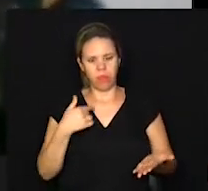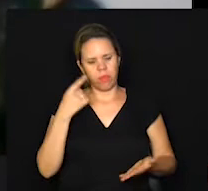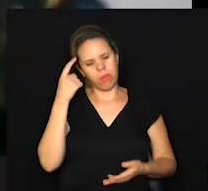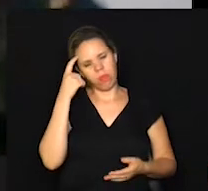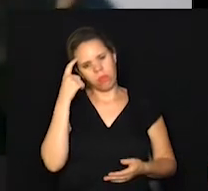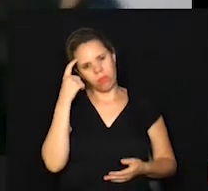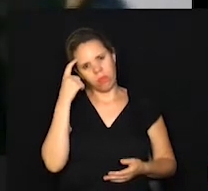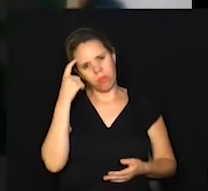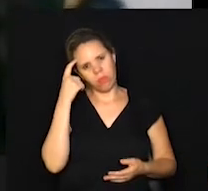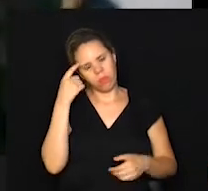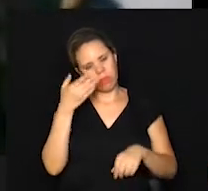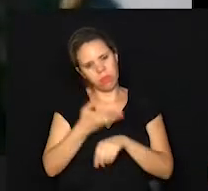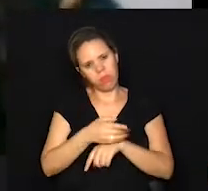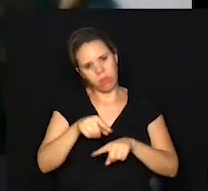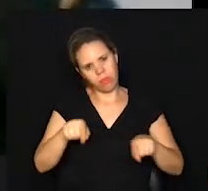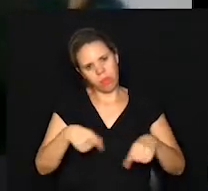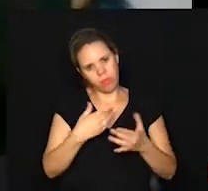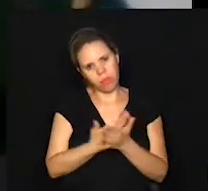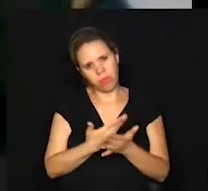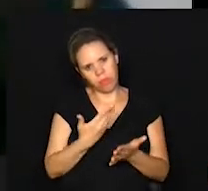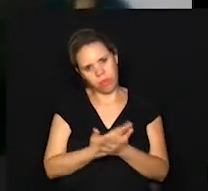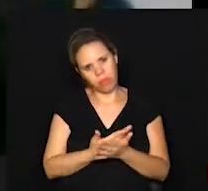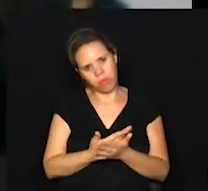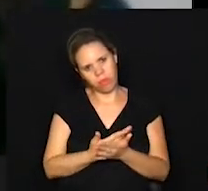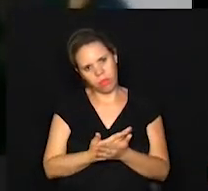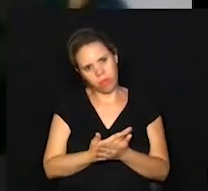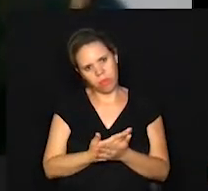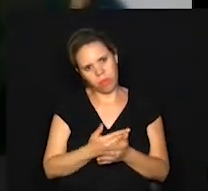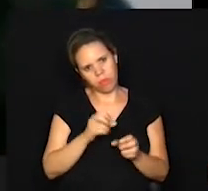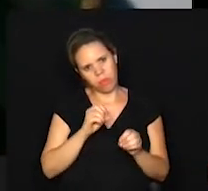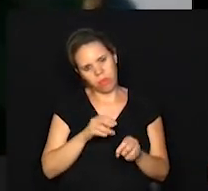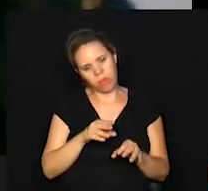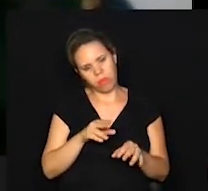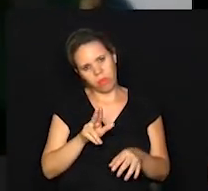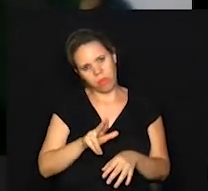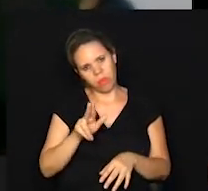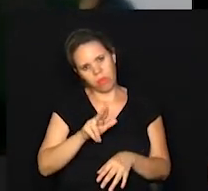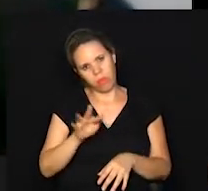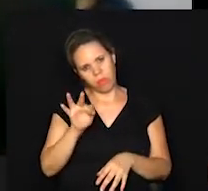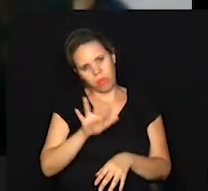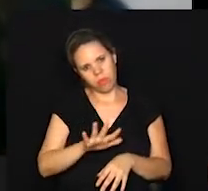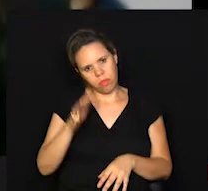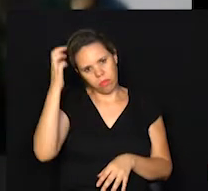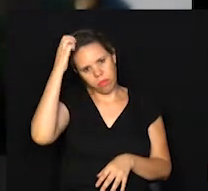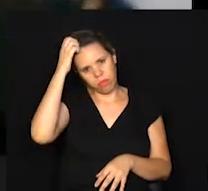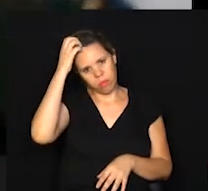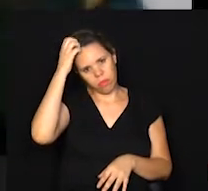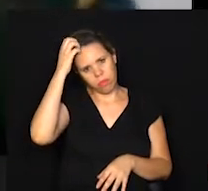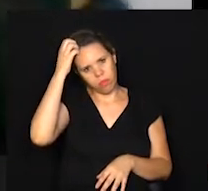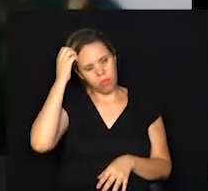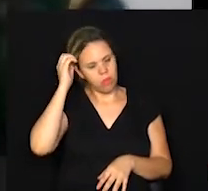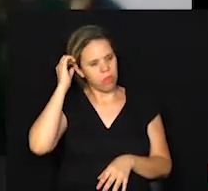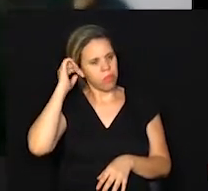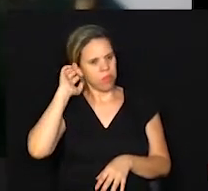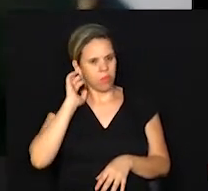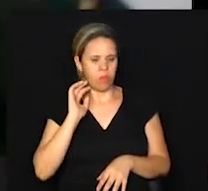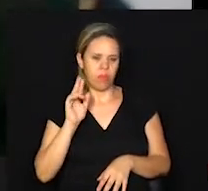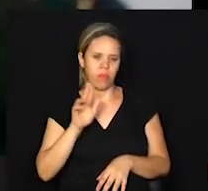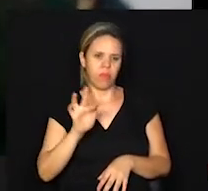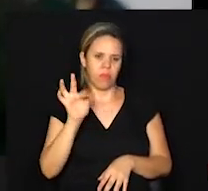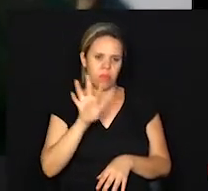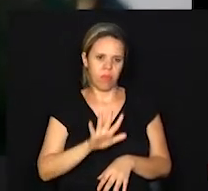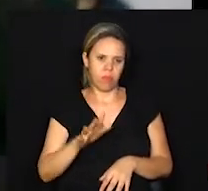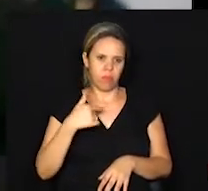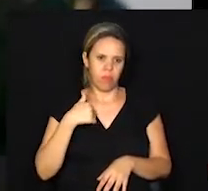pensando, eu entrei em sala de aula para fazer uma paga à Universidade Federal, as universidades federais desse país que me deram a